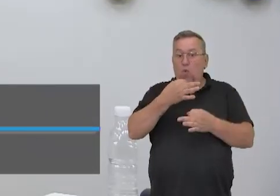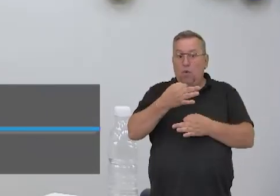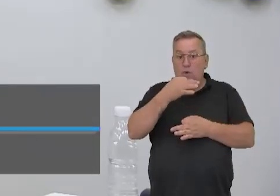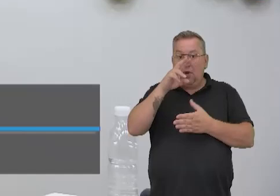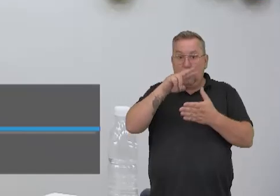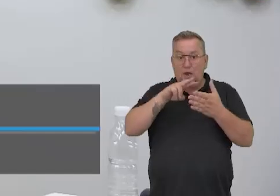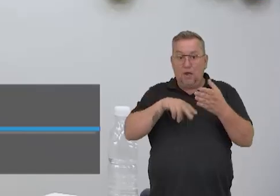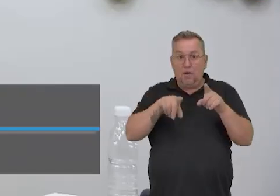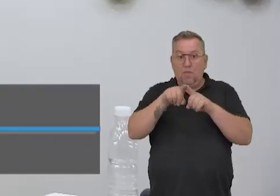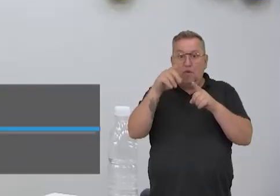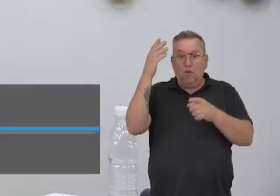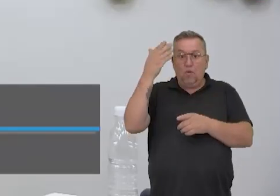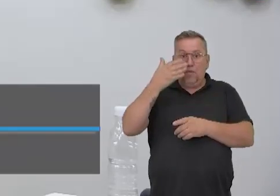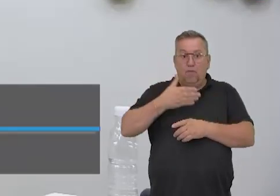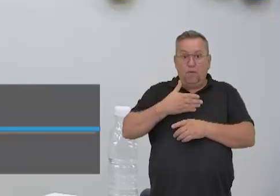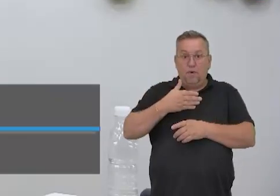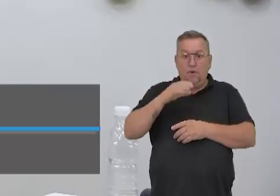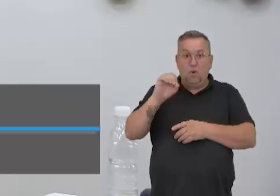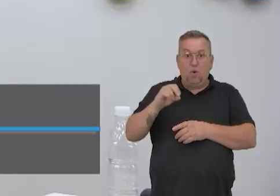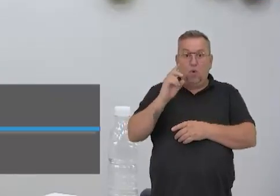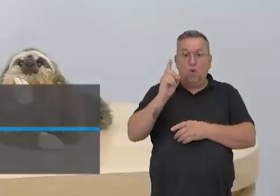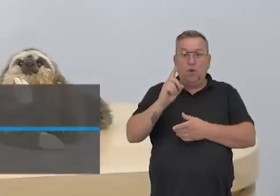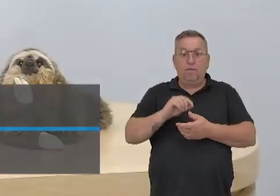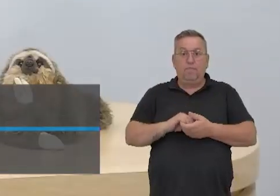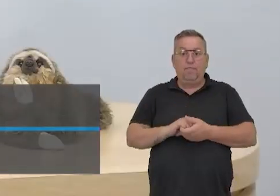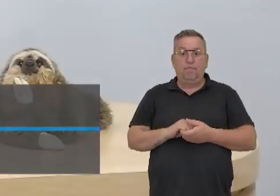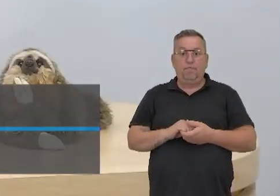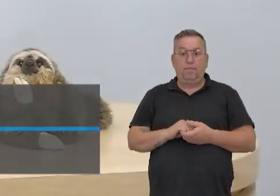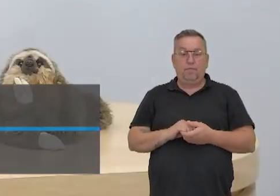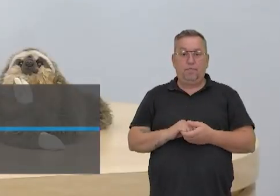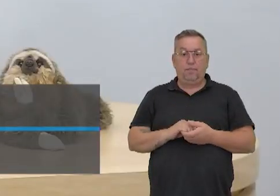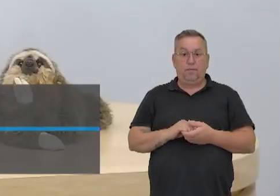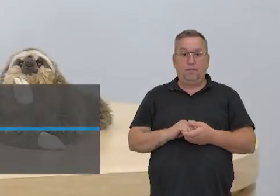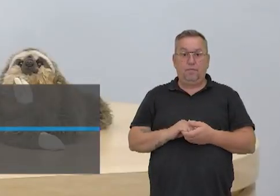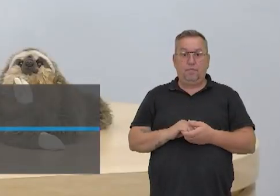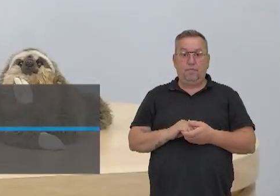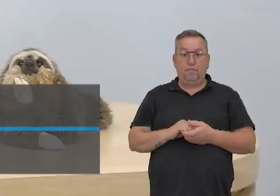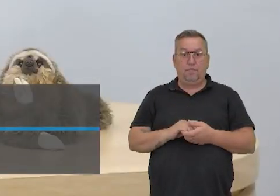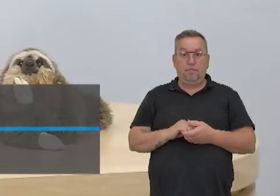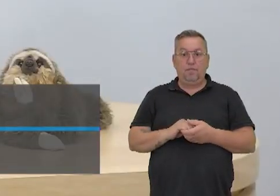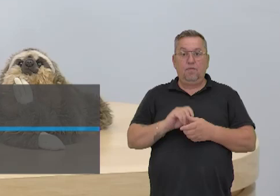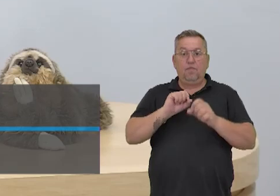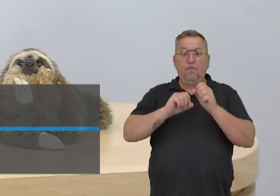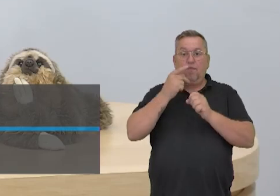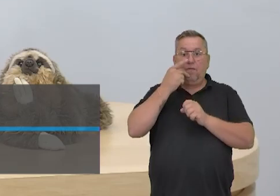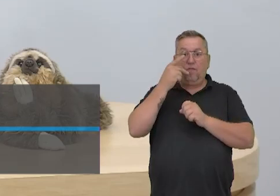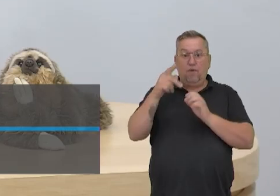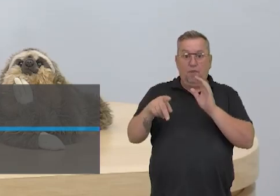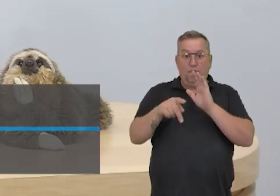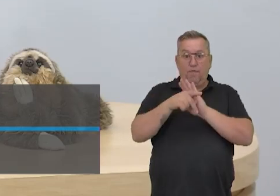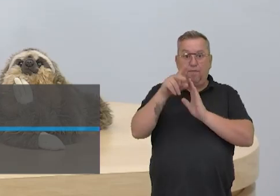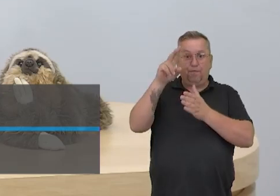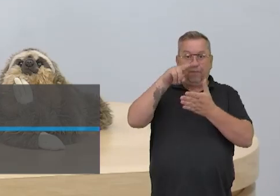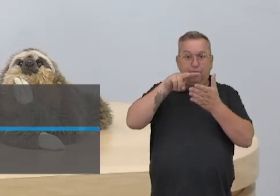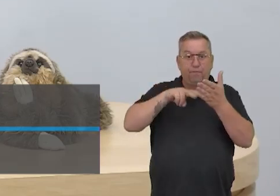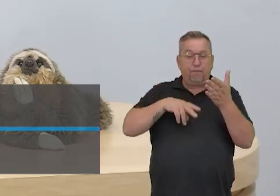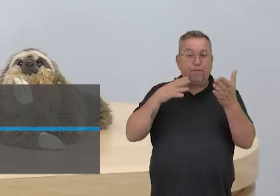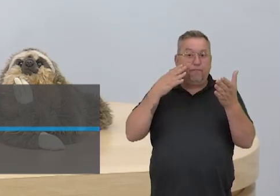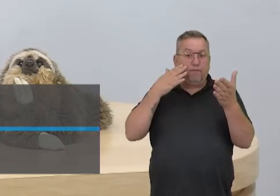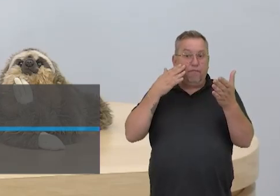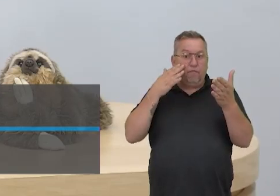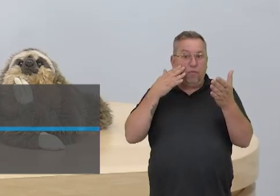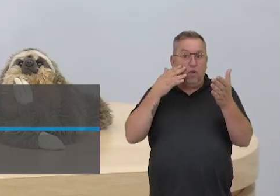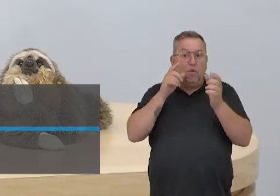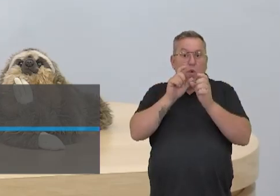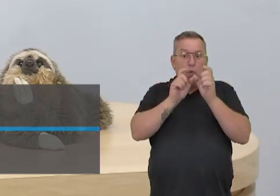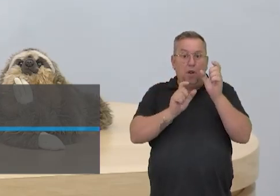leitura e comprová-las ou não. Né? Estava certa ou não. Quando a gente fala na questão da leitura, de saber lidar bem com a